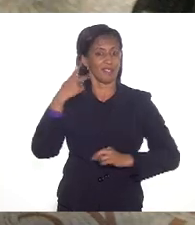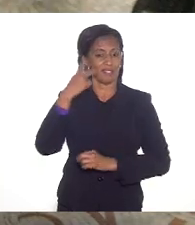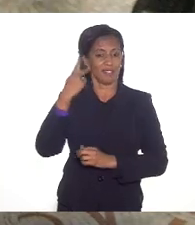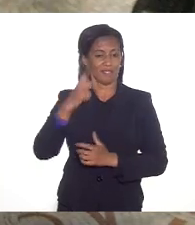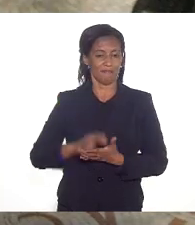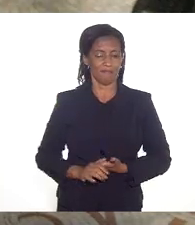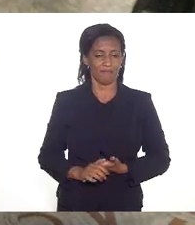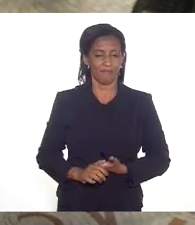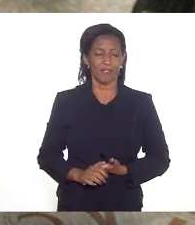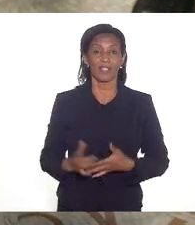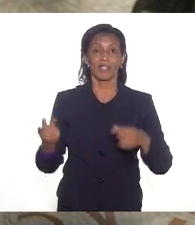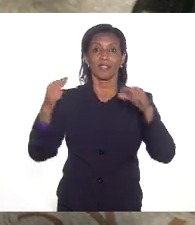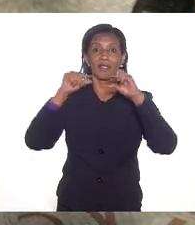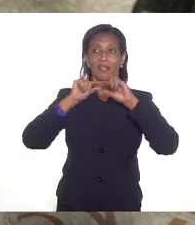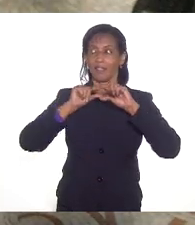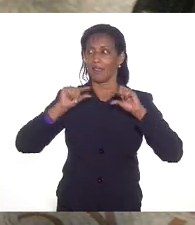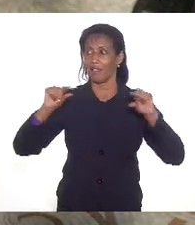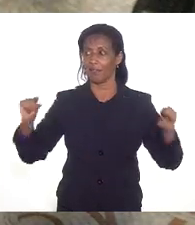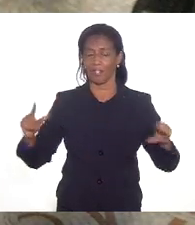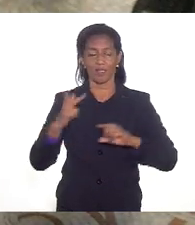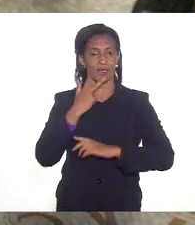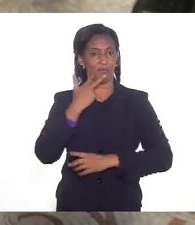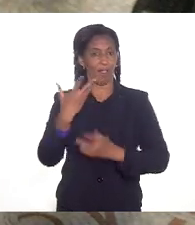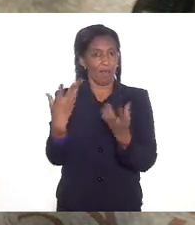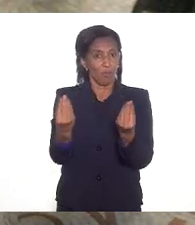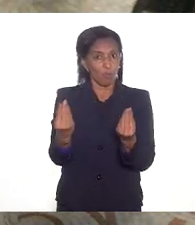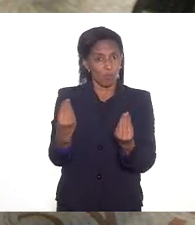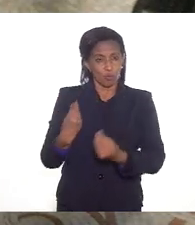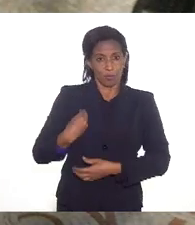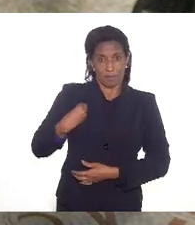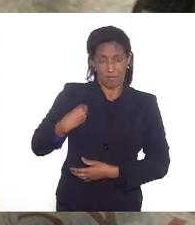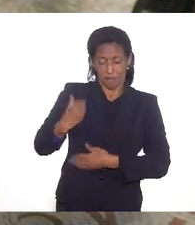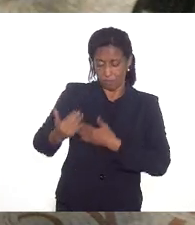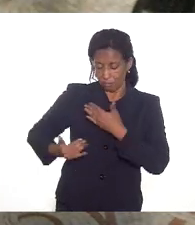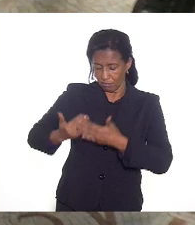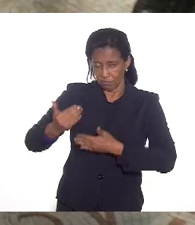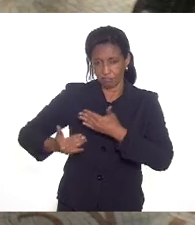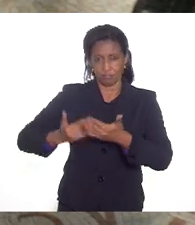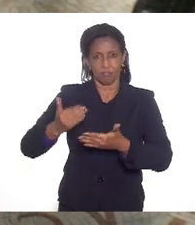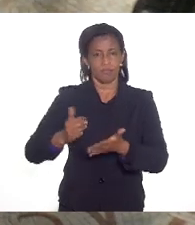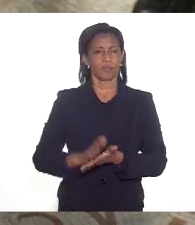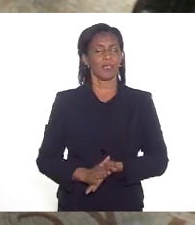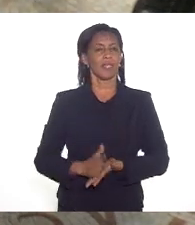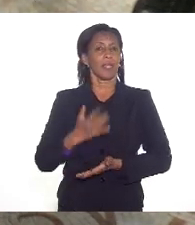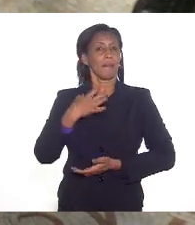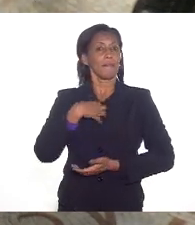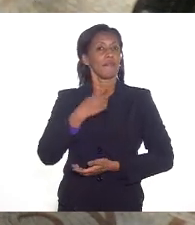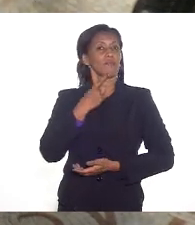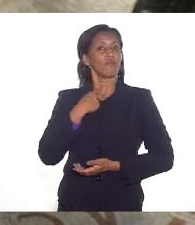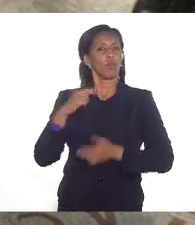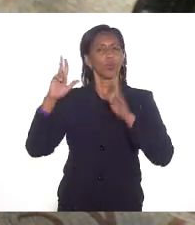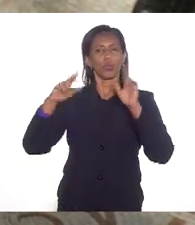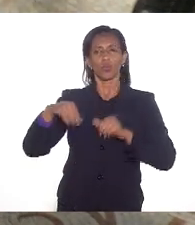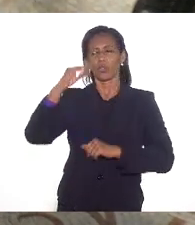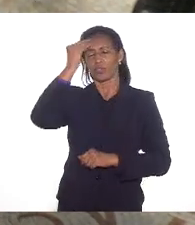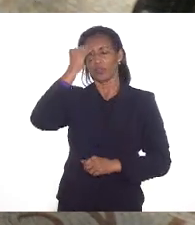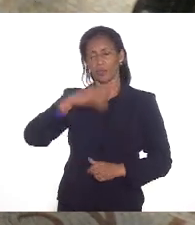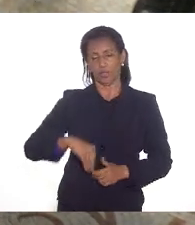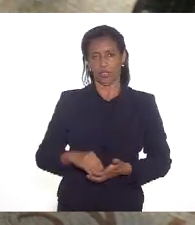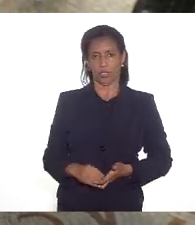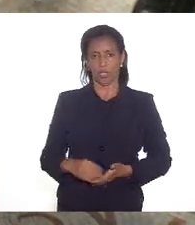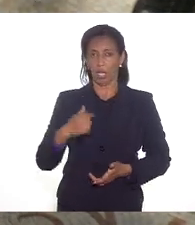Parlamento tem que ser a frase que diz muito sobre a minha trajetória e sobre a minha e de garra de nunca desistir